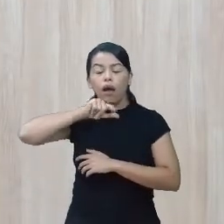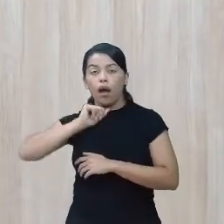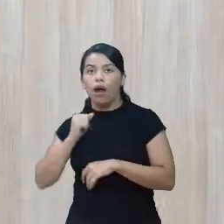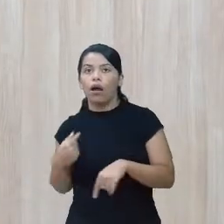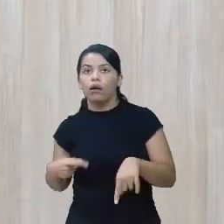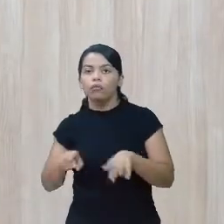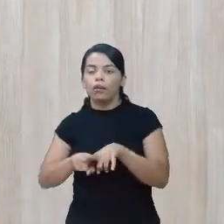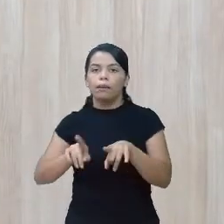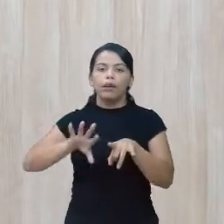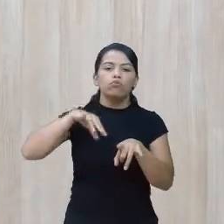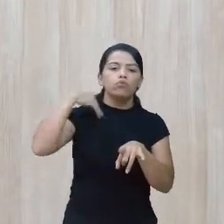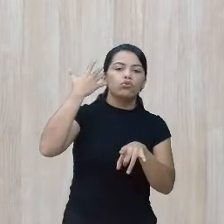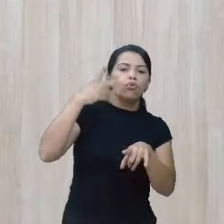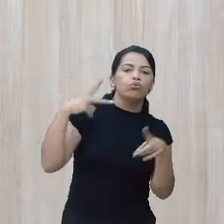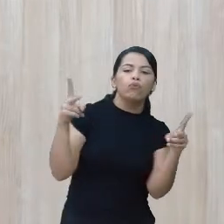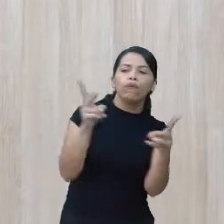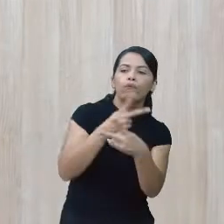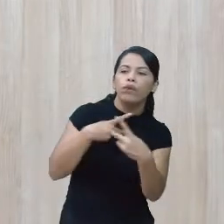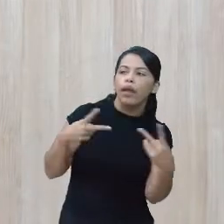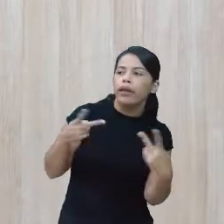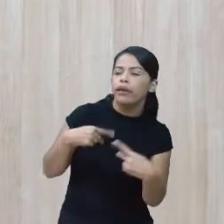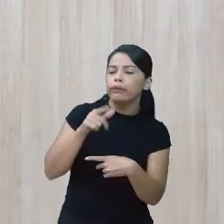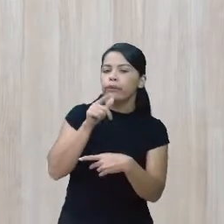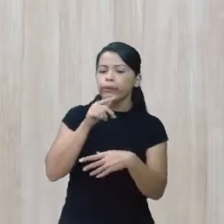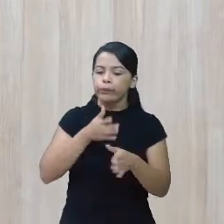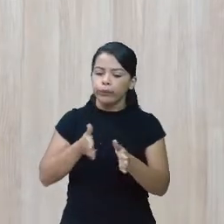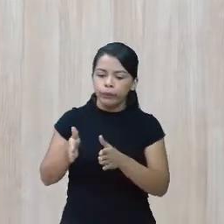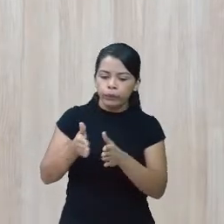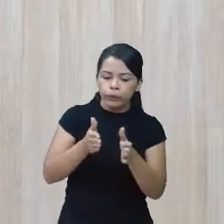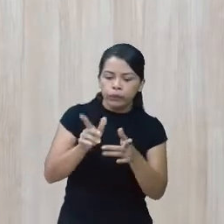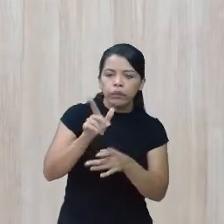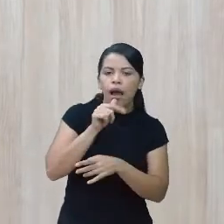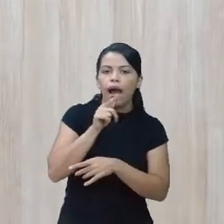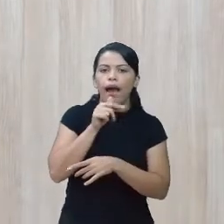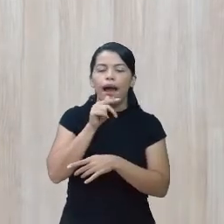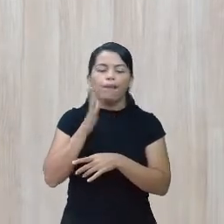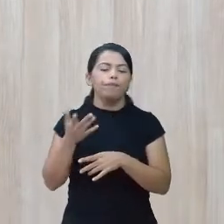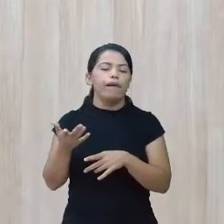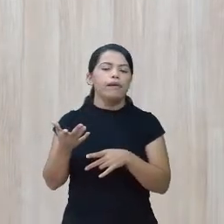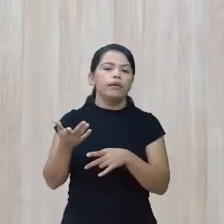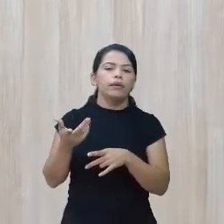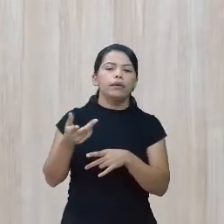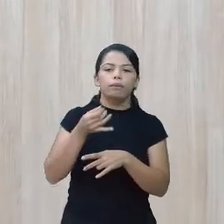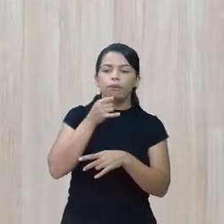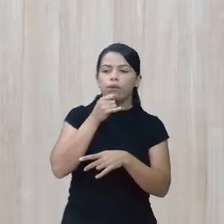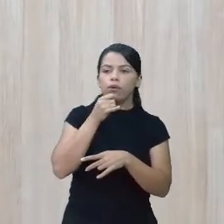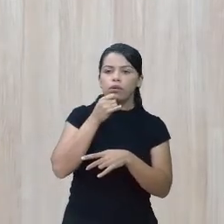vento, o som da água, né? Os animais andando sobre folhas, tudo